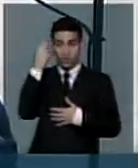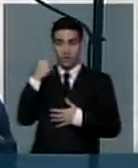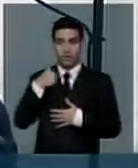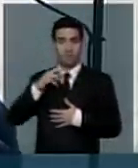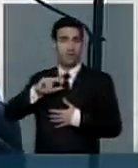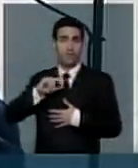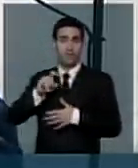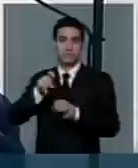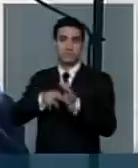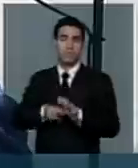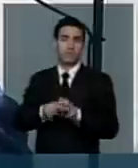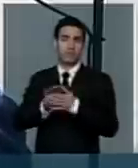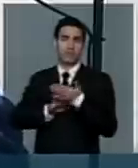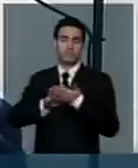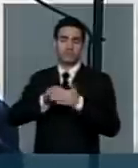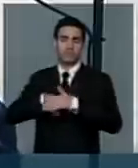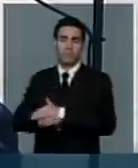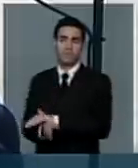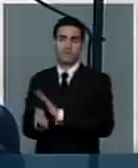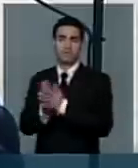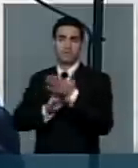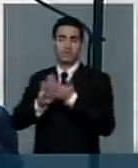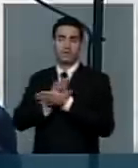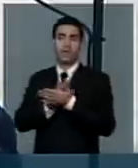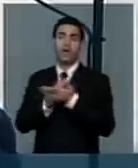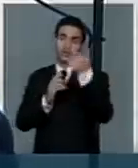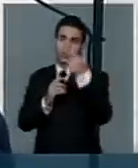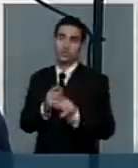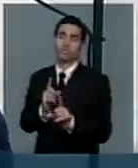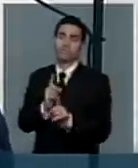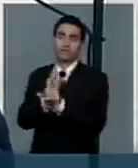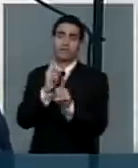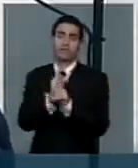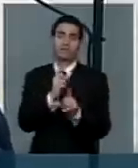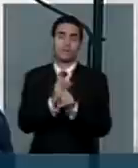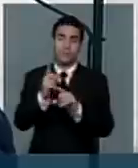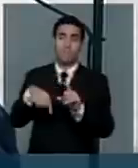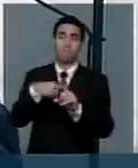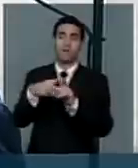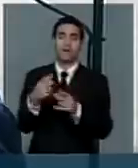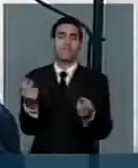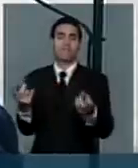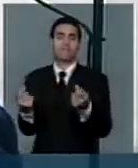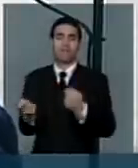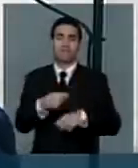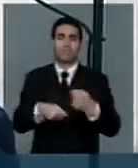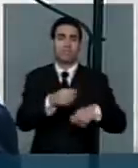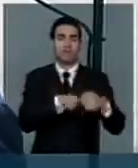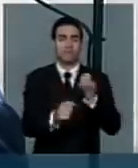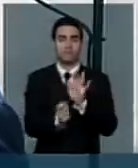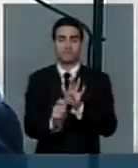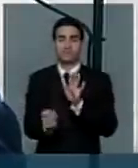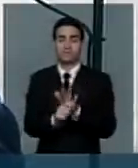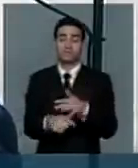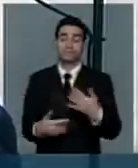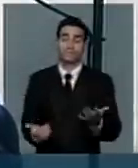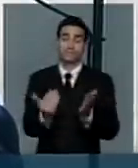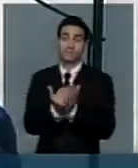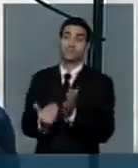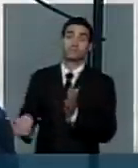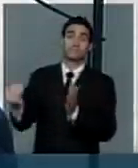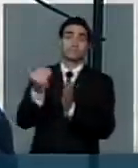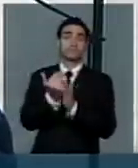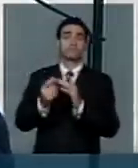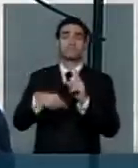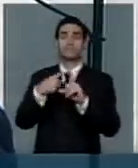dependente aumente a incidência de casos de tráfico e, portanto, com um aumento gerado